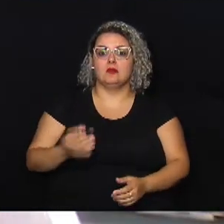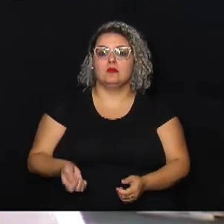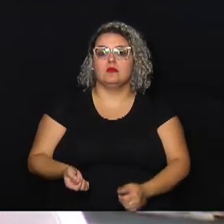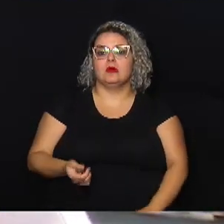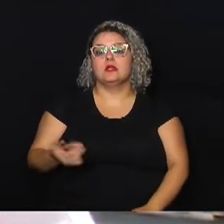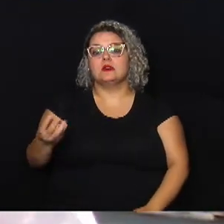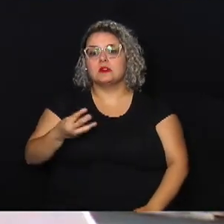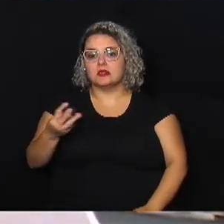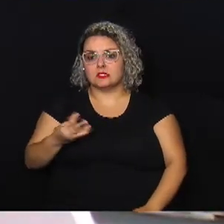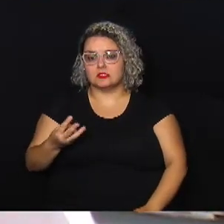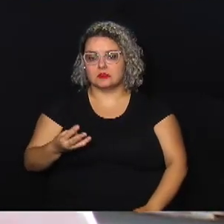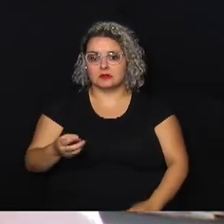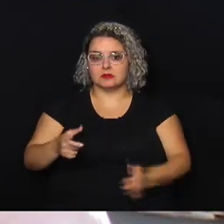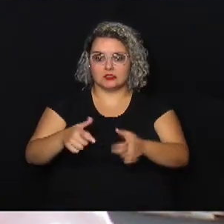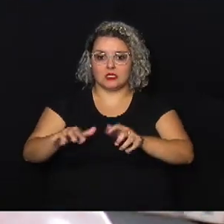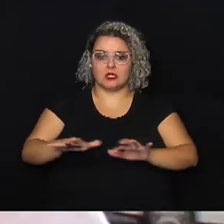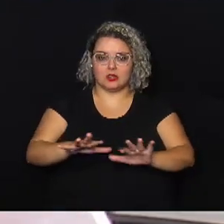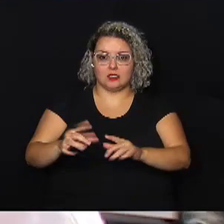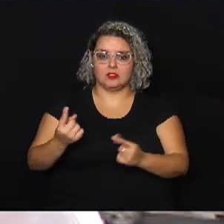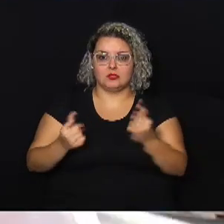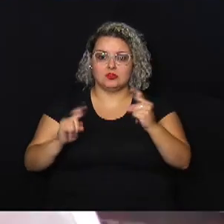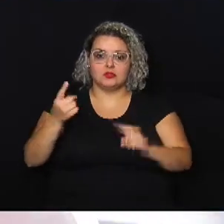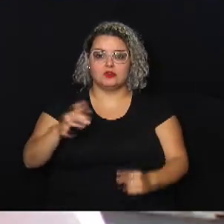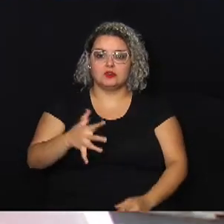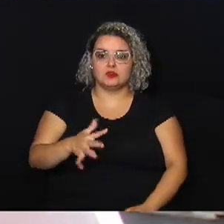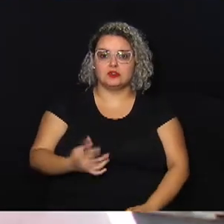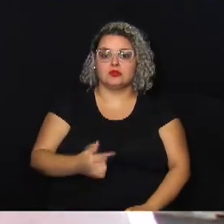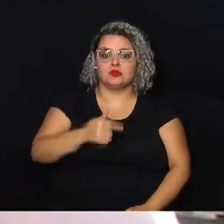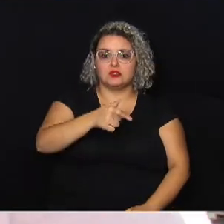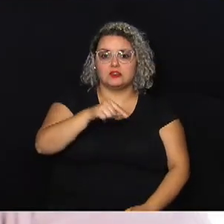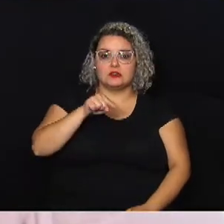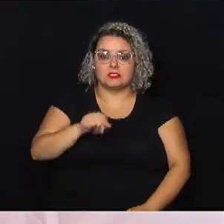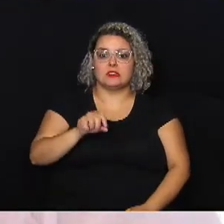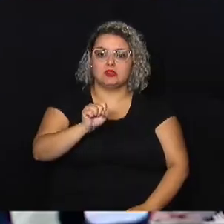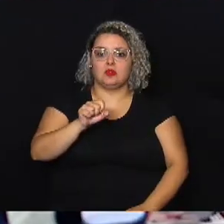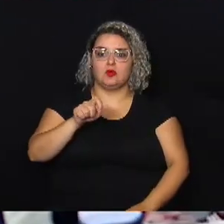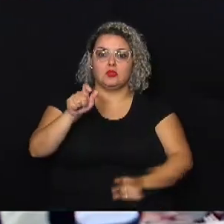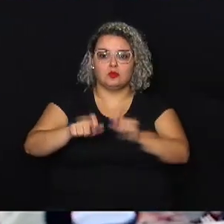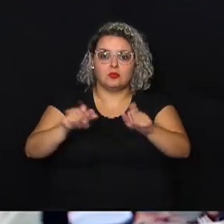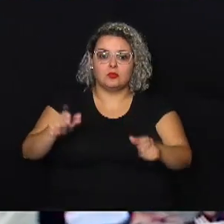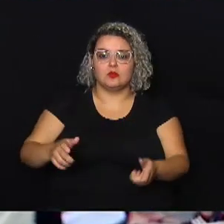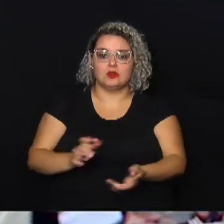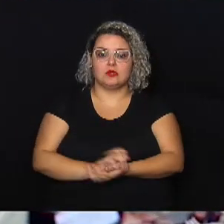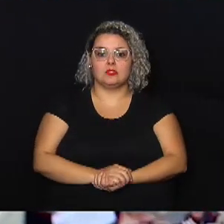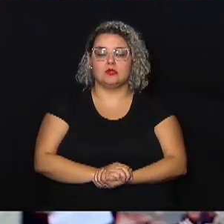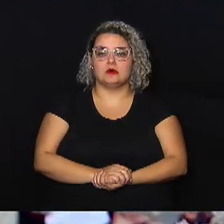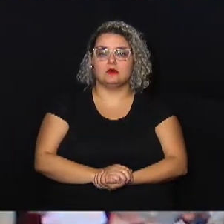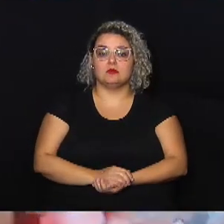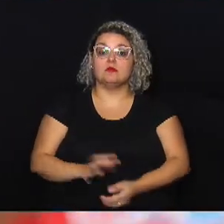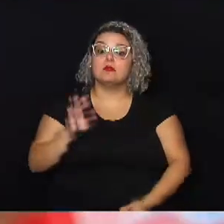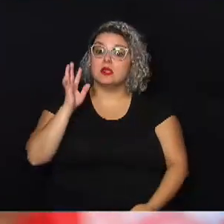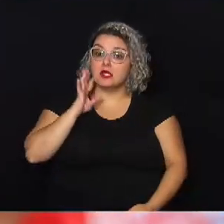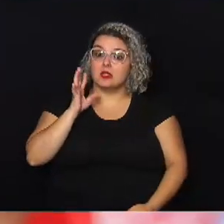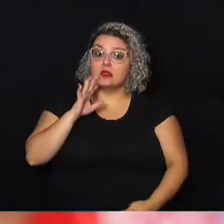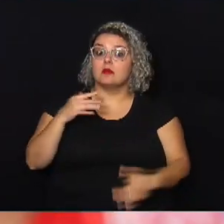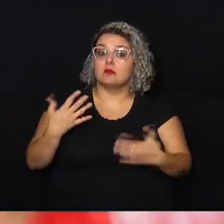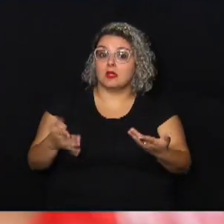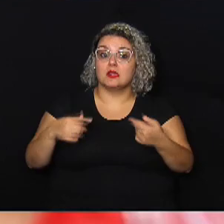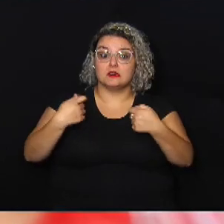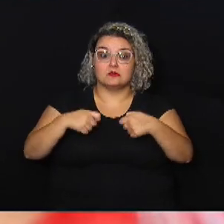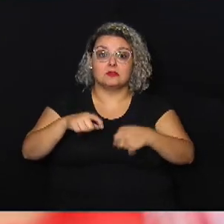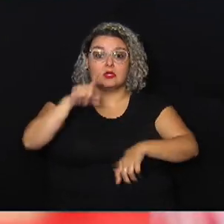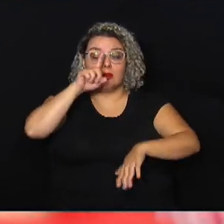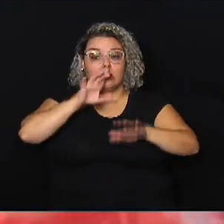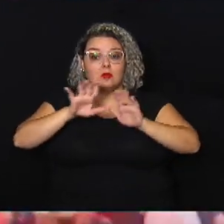com bloco, atingiu aí de estimativa de 7 a 8 mil pessoas. Bem bacana mesmo, mas é preciso cuidar